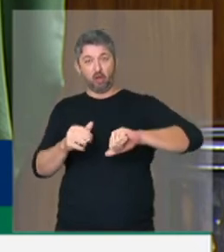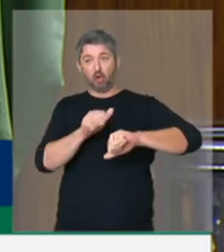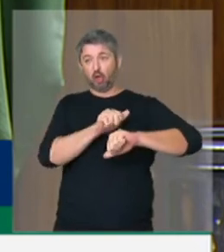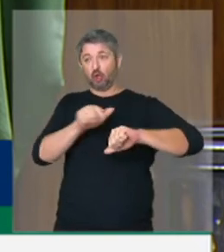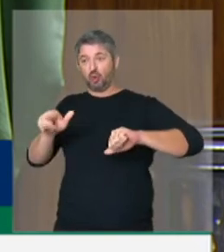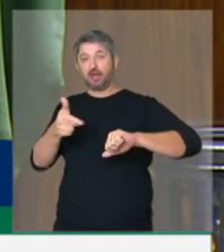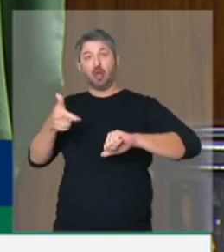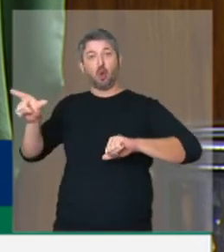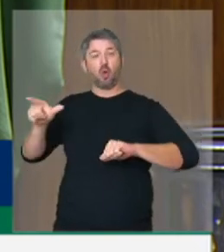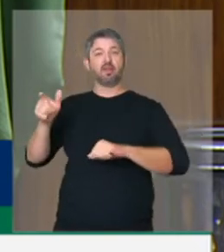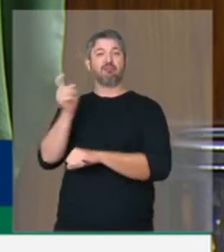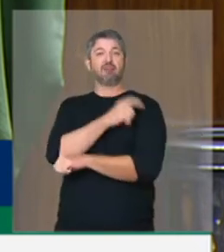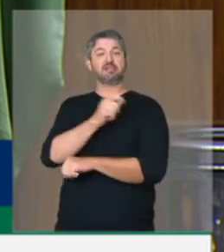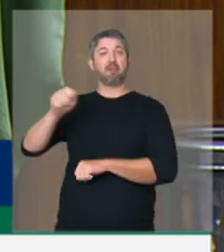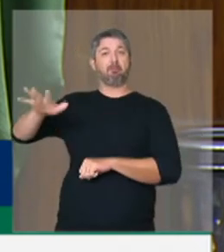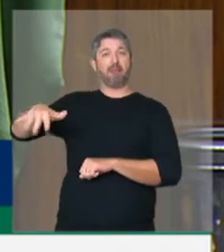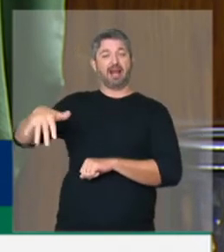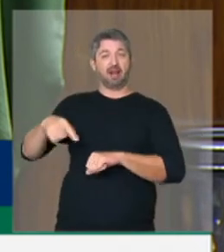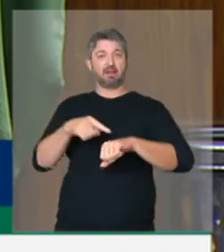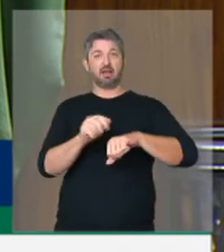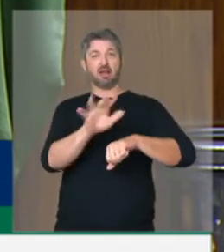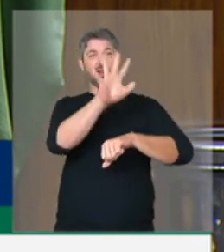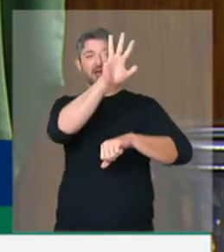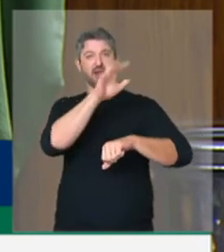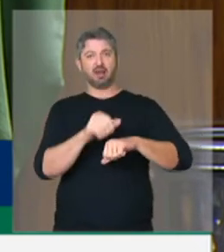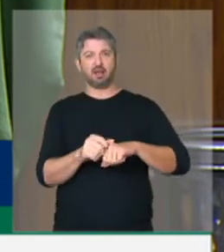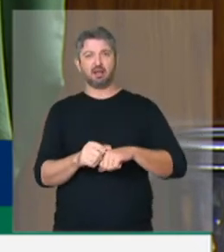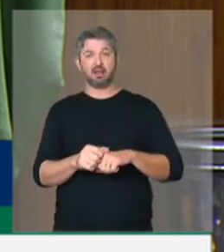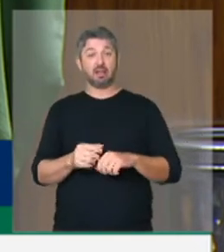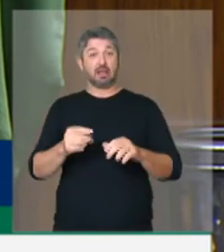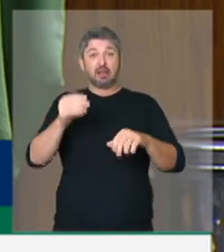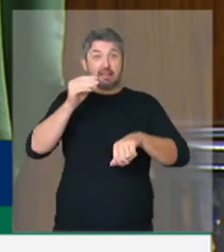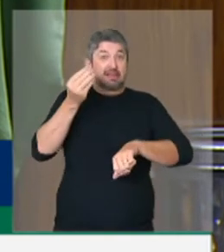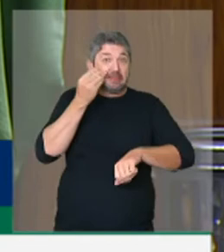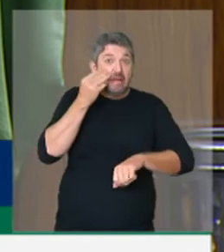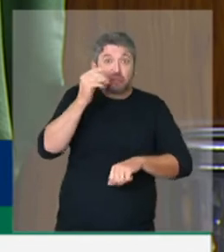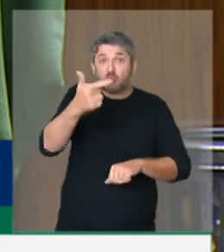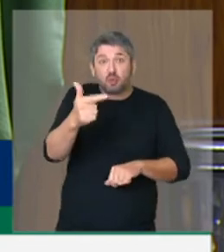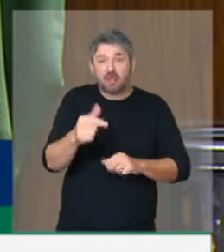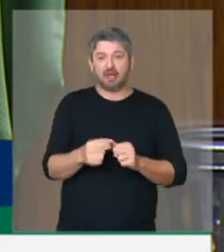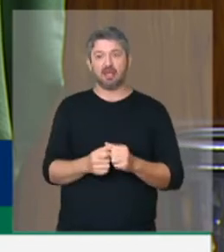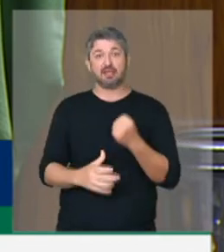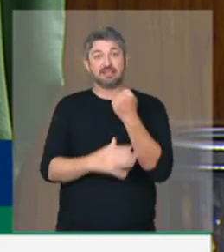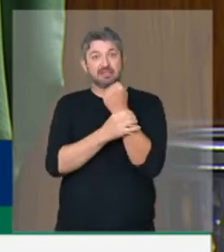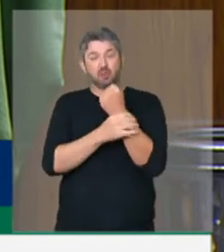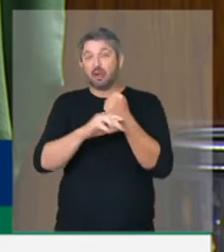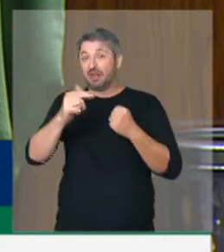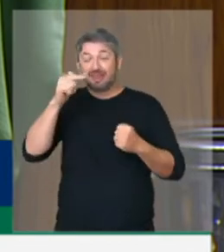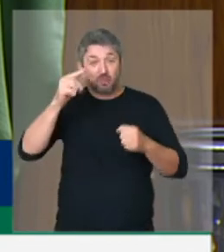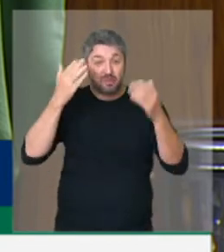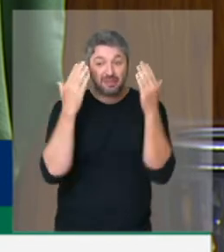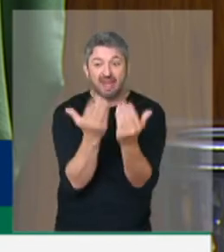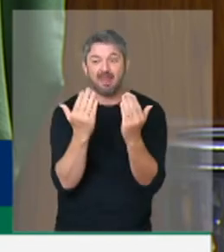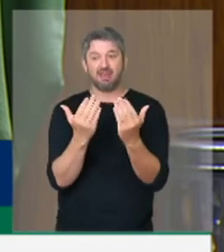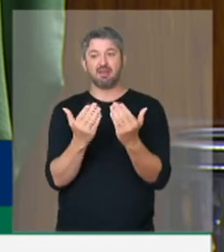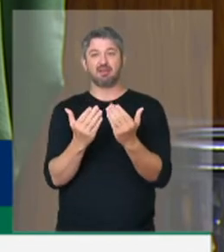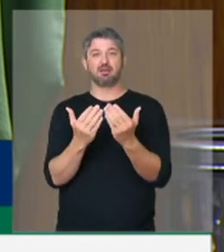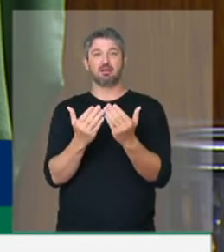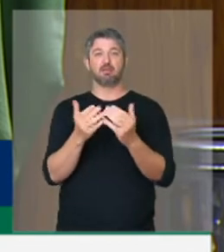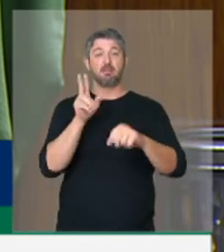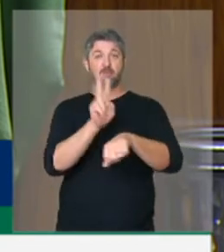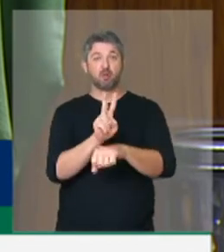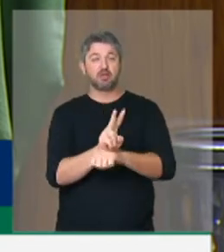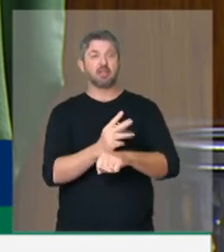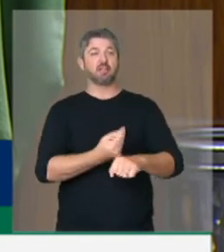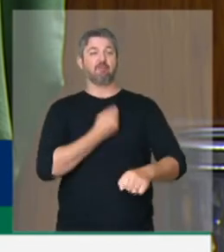mais baratas. Uma vacina não testada. Uma vacina insegura, deputado Zé Guimarães, para proteger a vida do